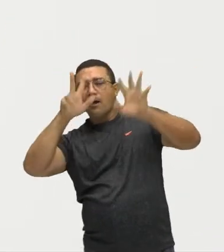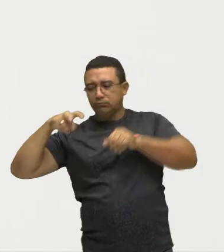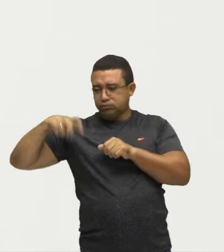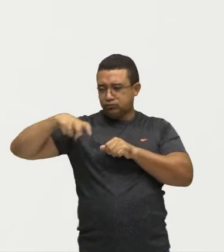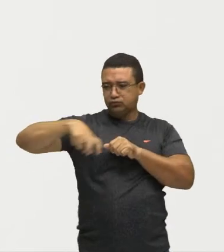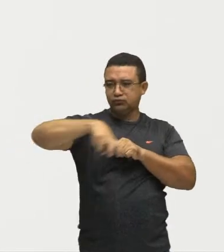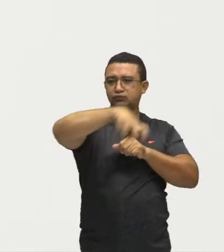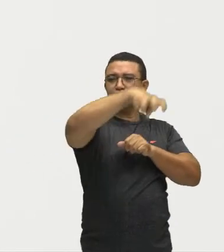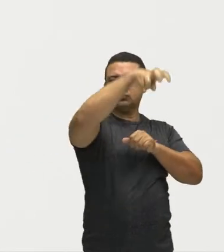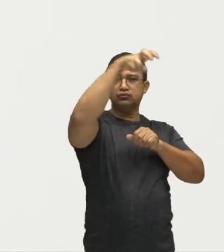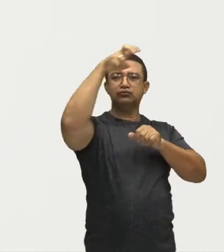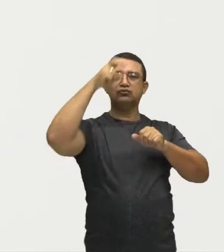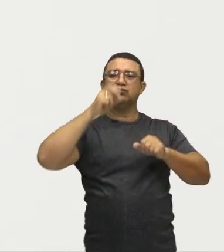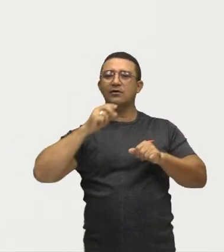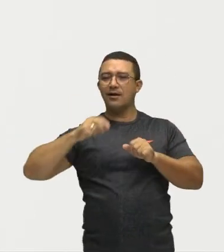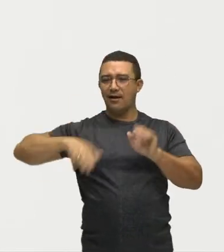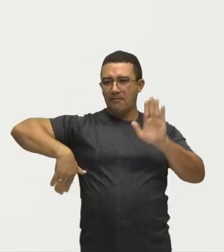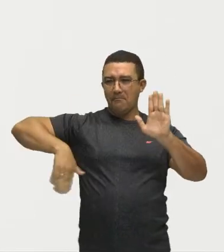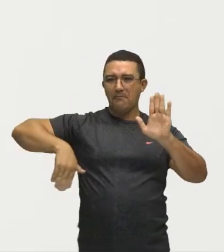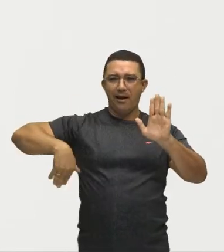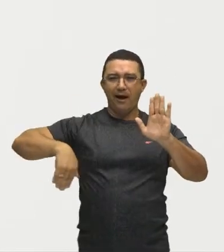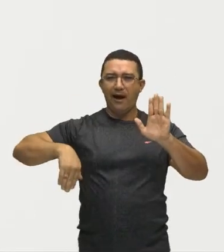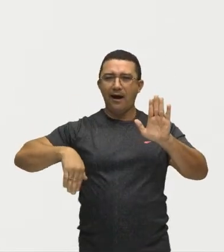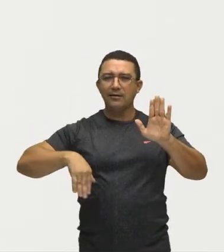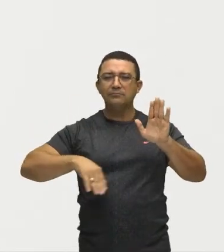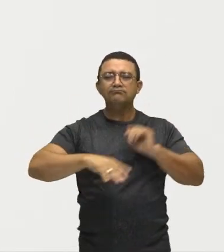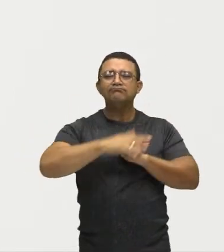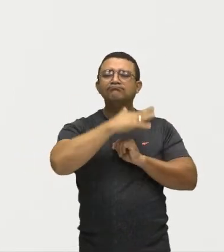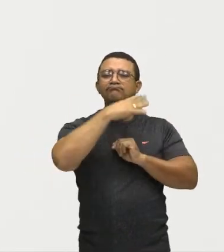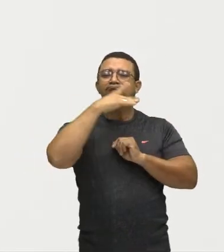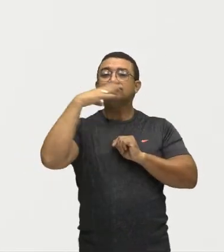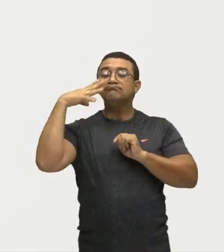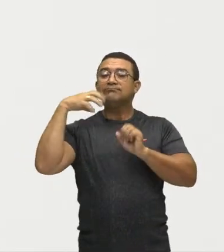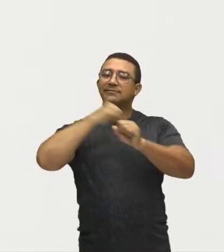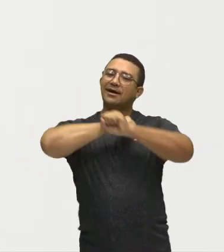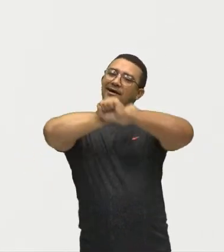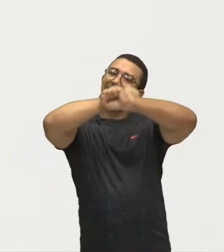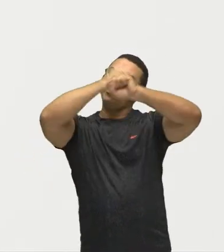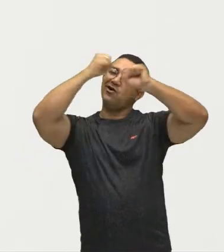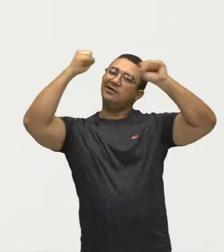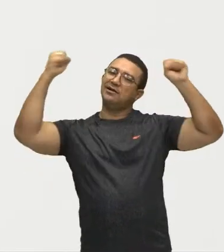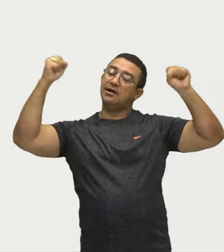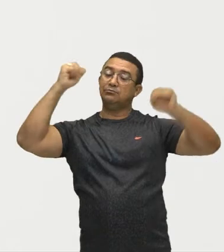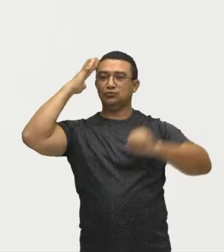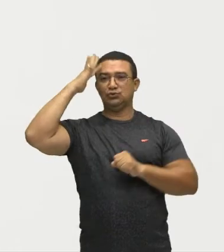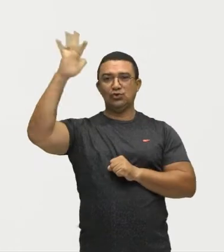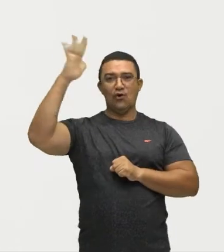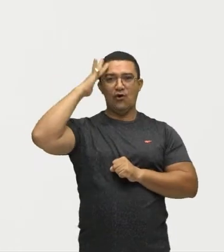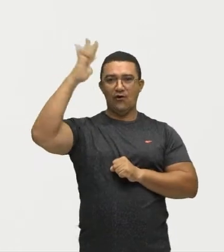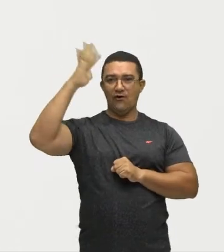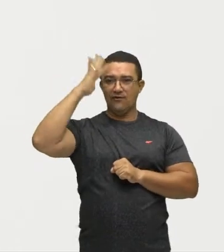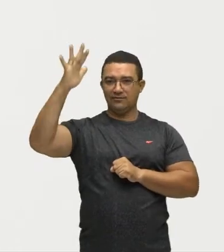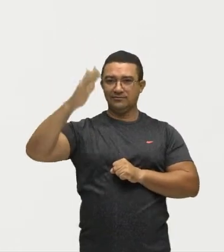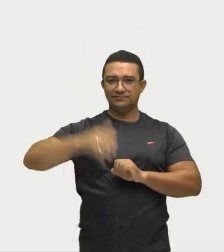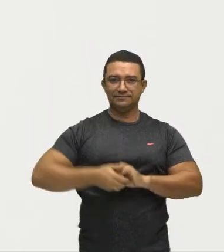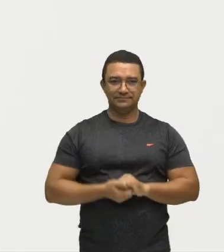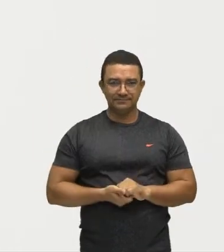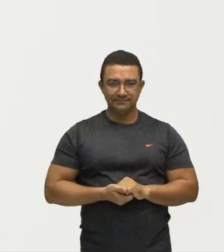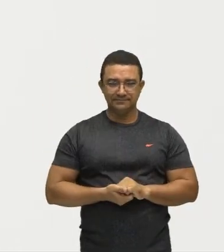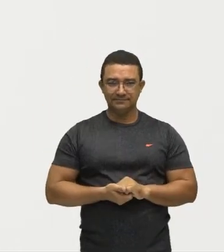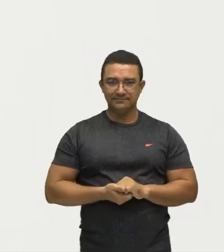mar ainda era fria quando acordamos do sonho. Muito bem, olha só. Então, temos vamos